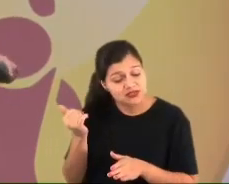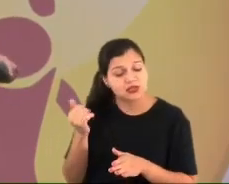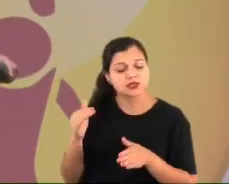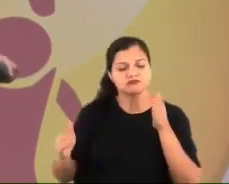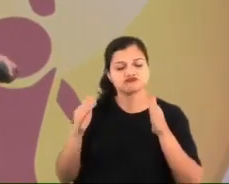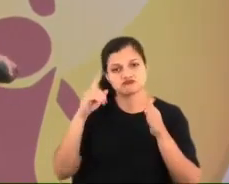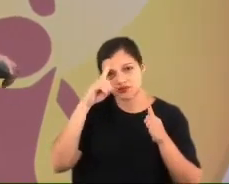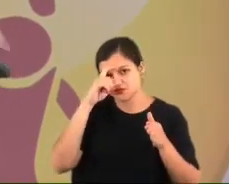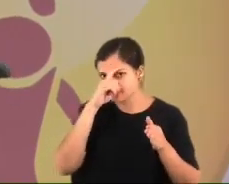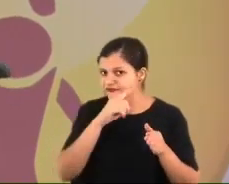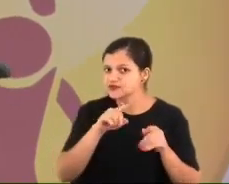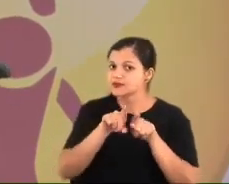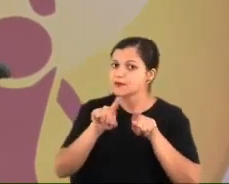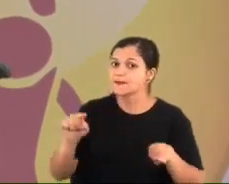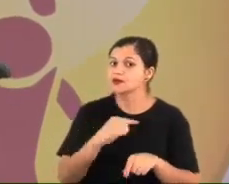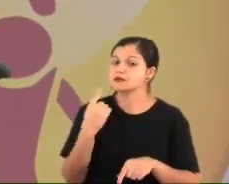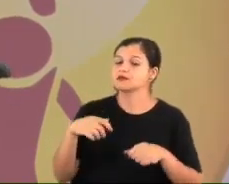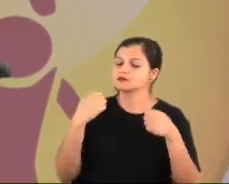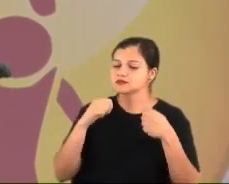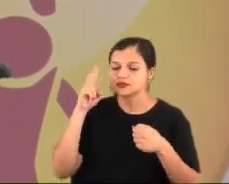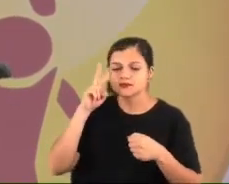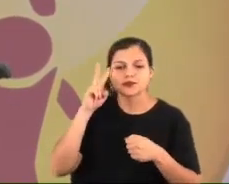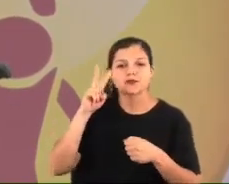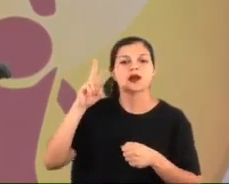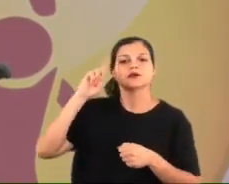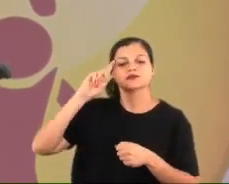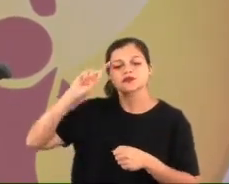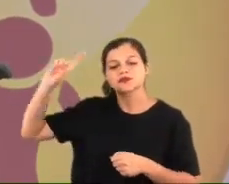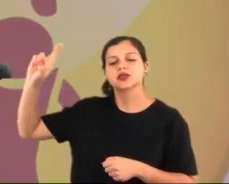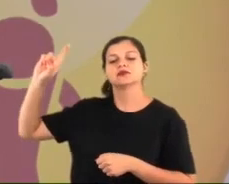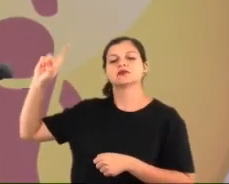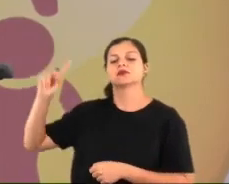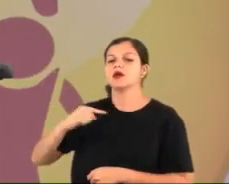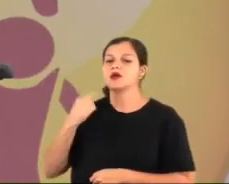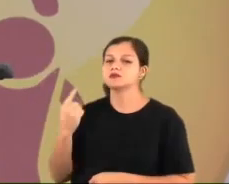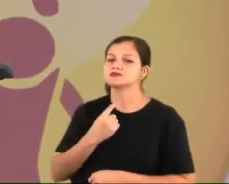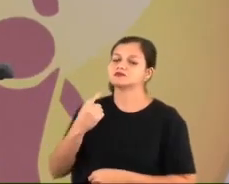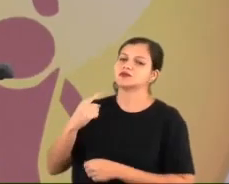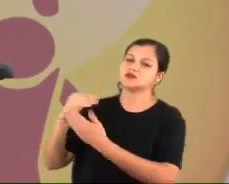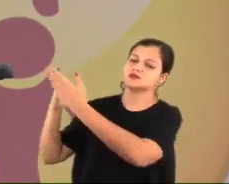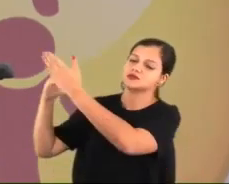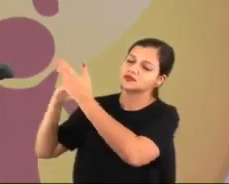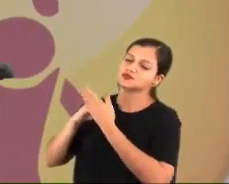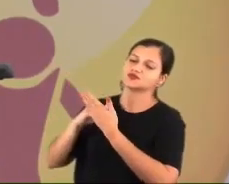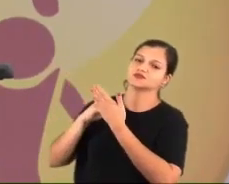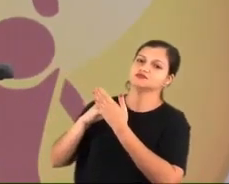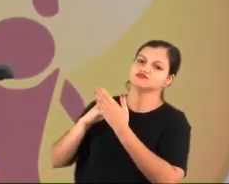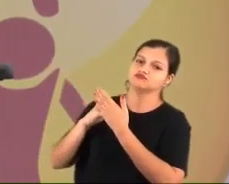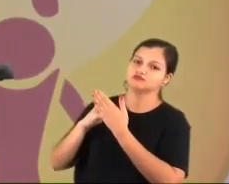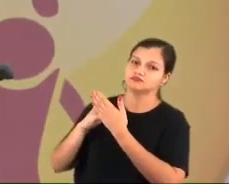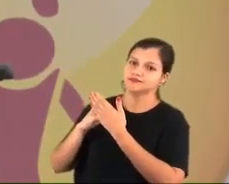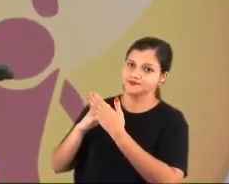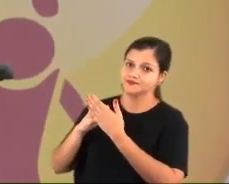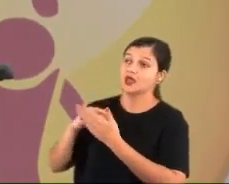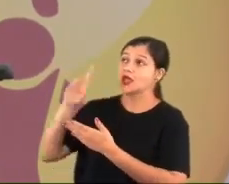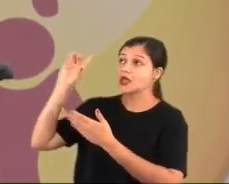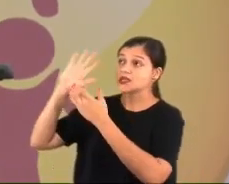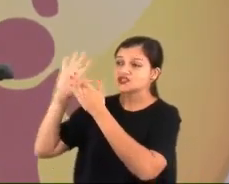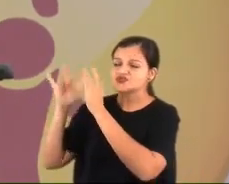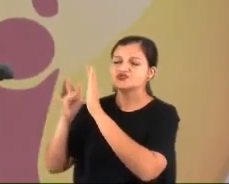refrigério. E Ele vai conduzir a gente para um pasto bonito e